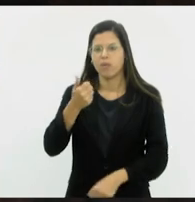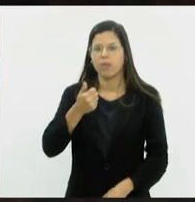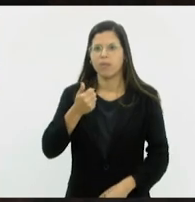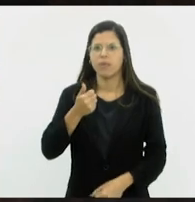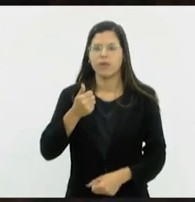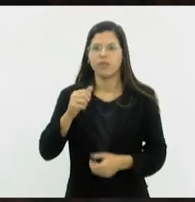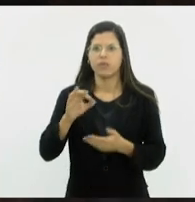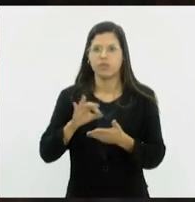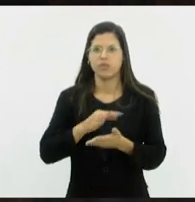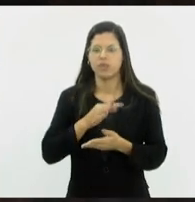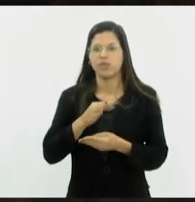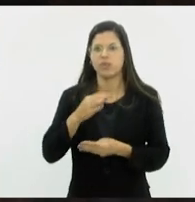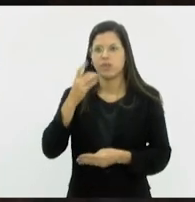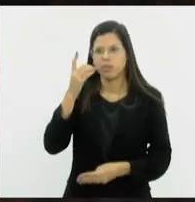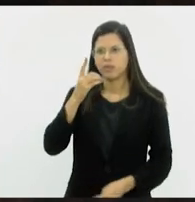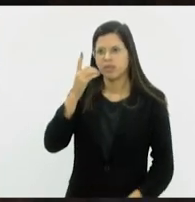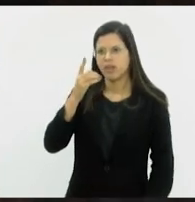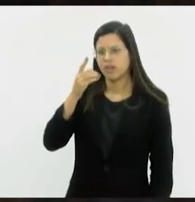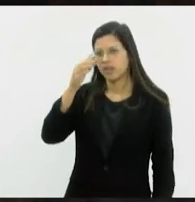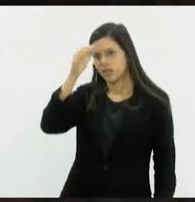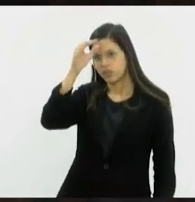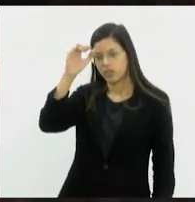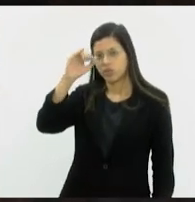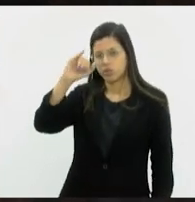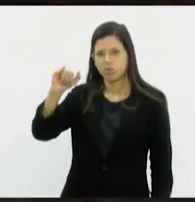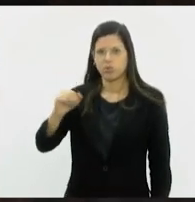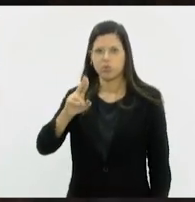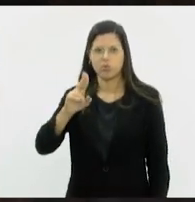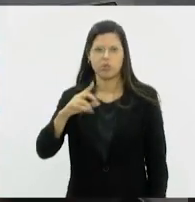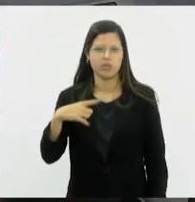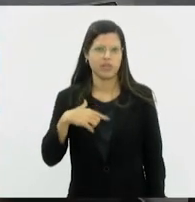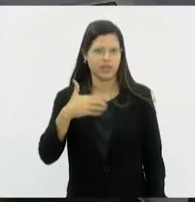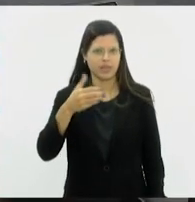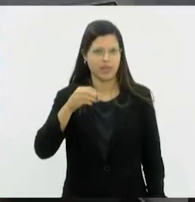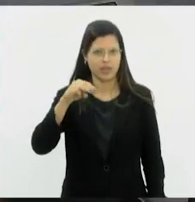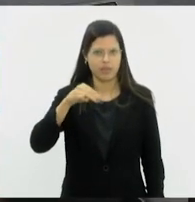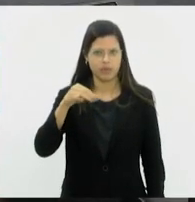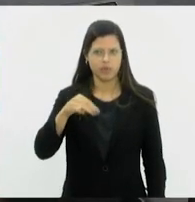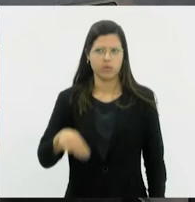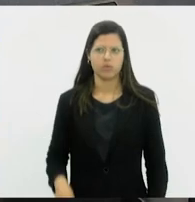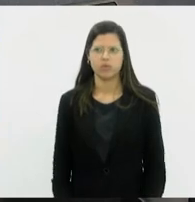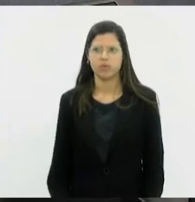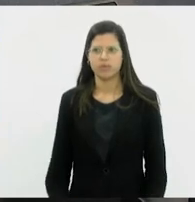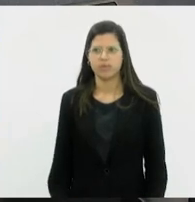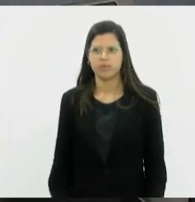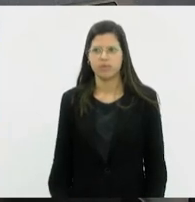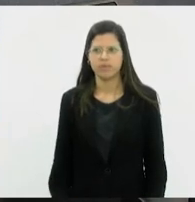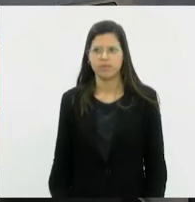é a nobre deputada Tia Ju. Vossa Excelência dispõe de 10 minutos.